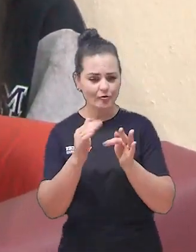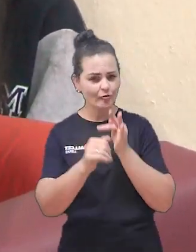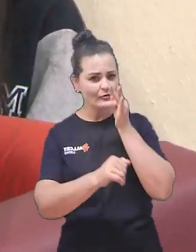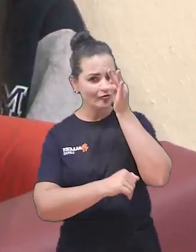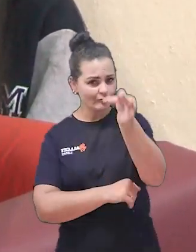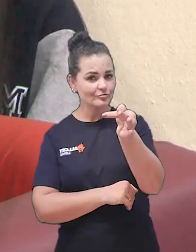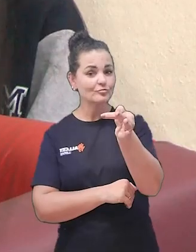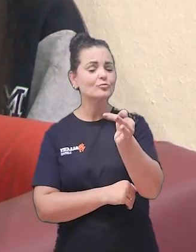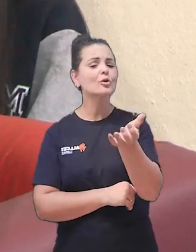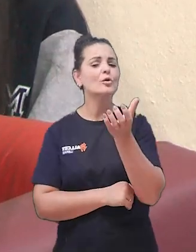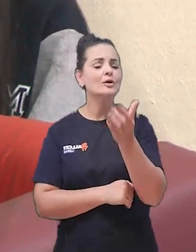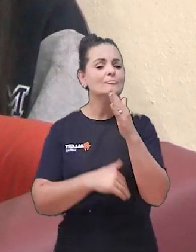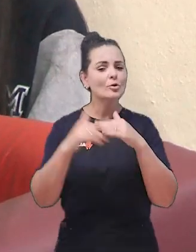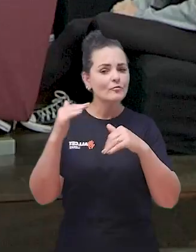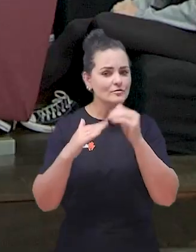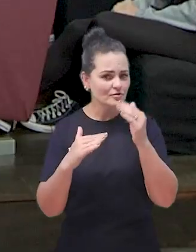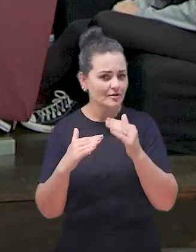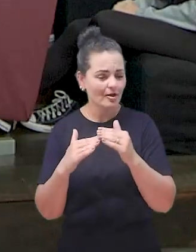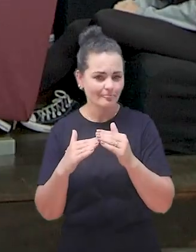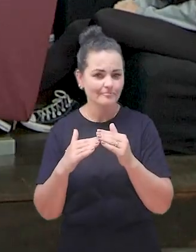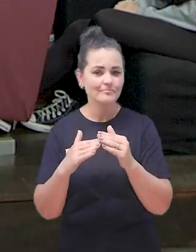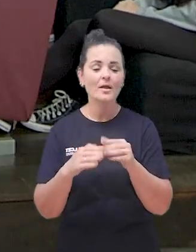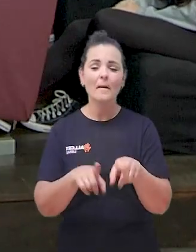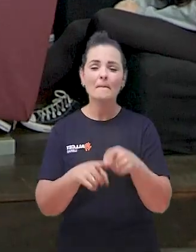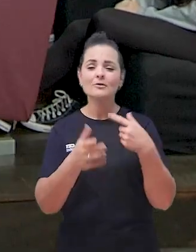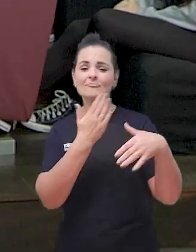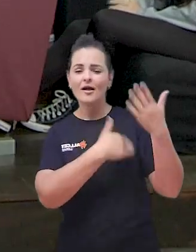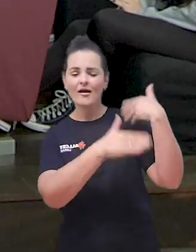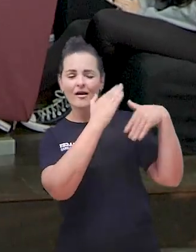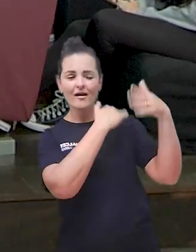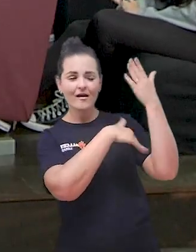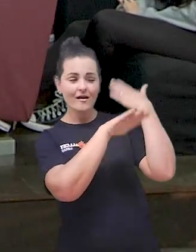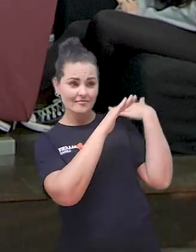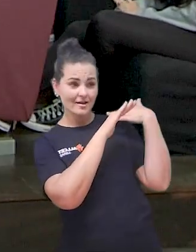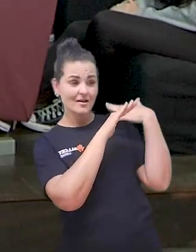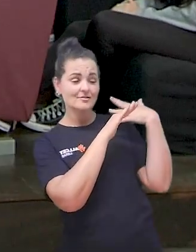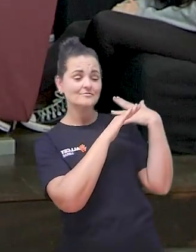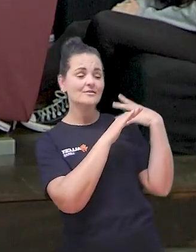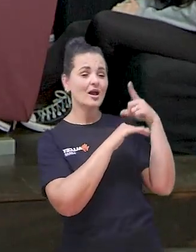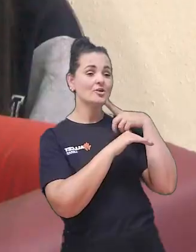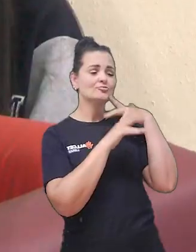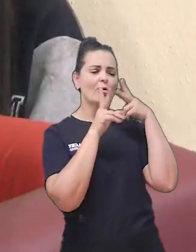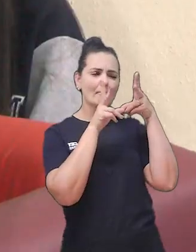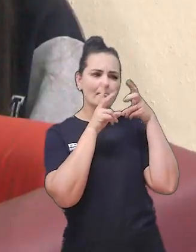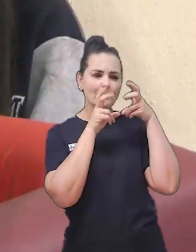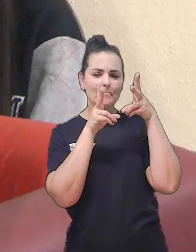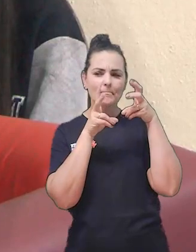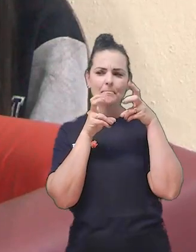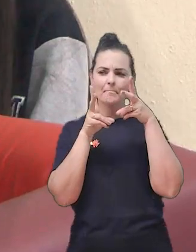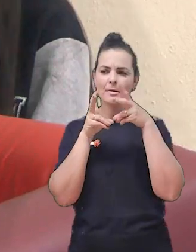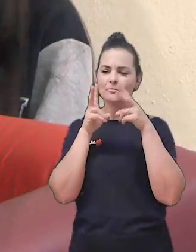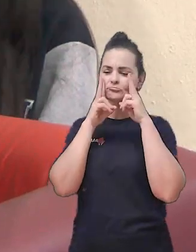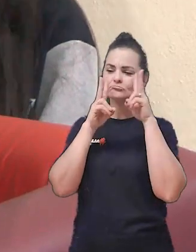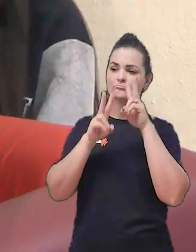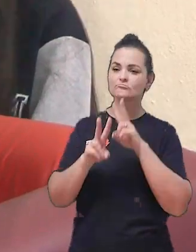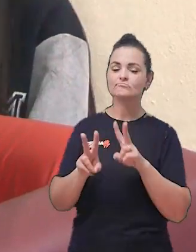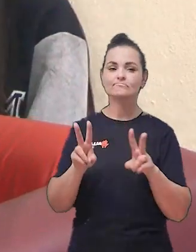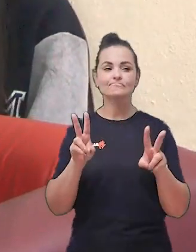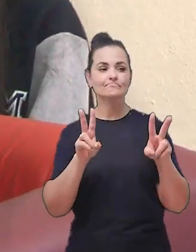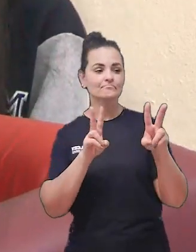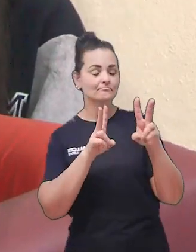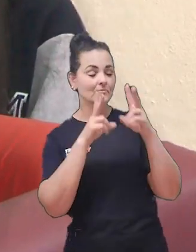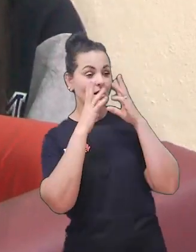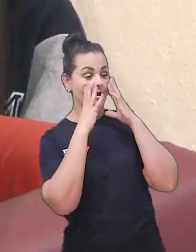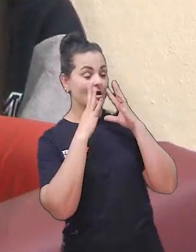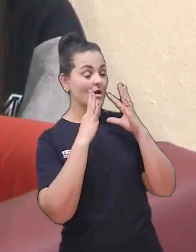No nosso tempo não era bem assim, mas existia carreiras que a gente observava, né? E olhava aquilo com um